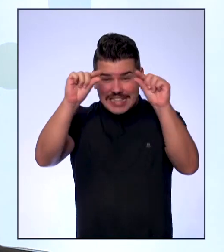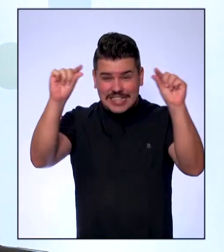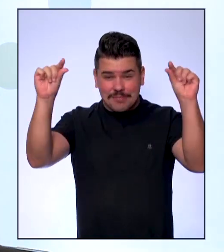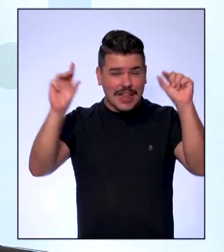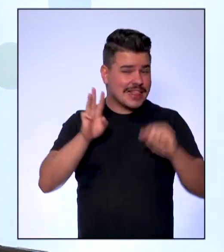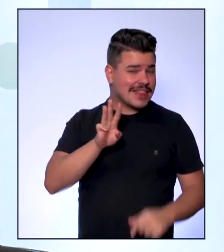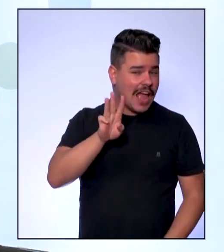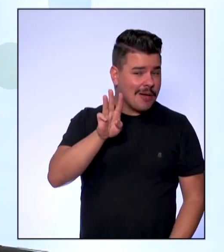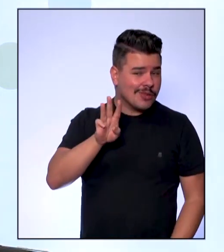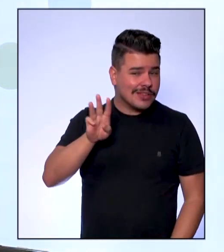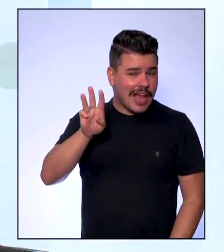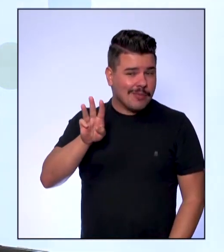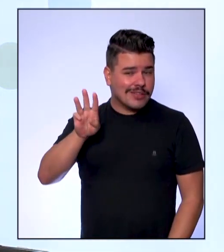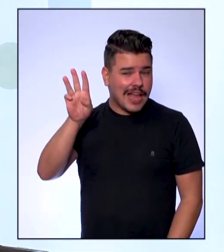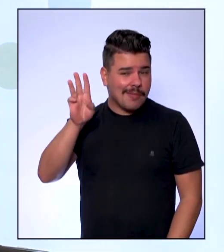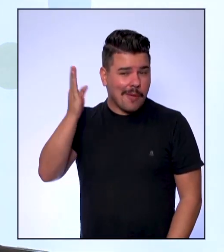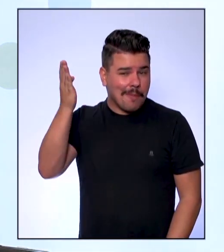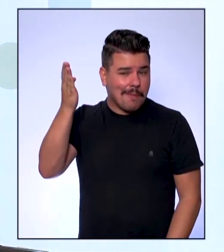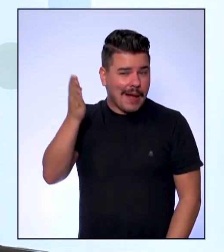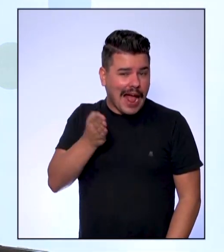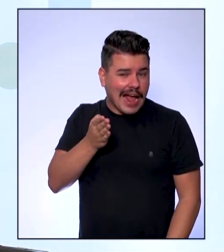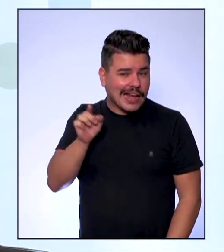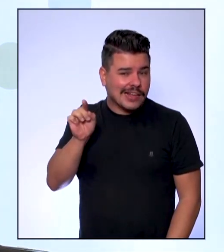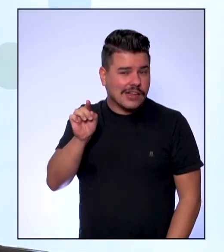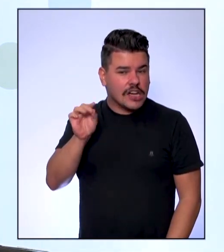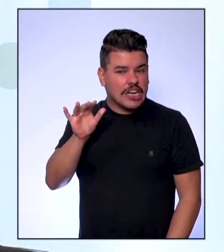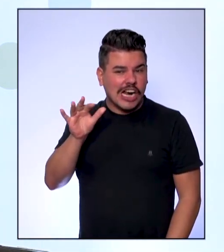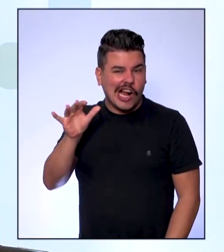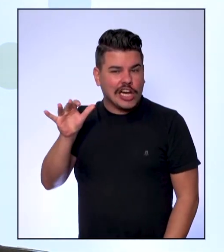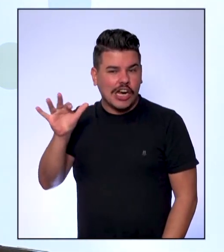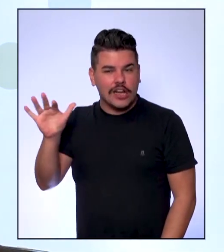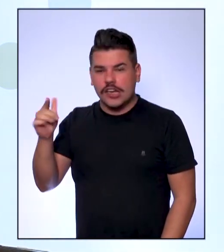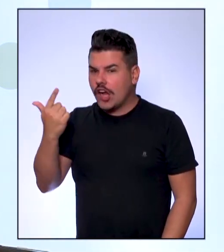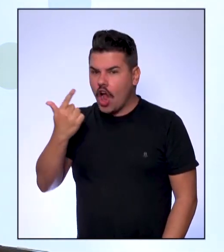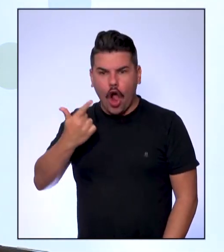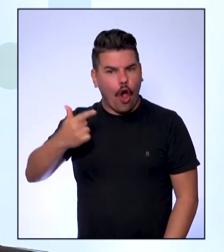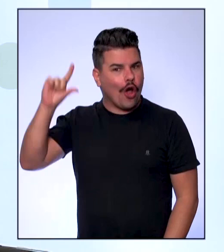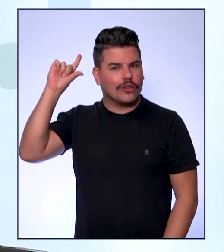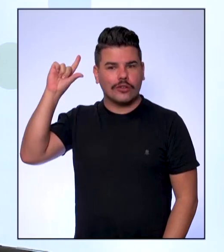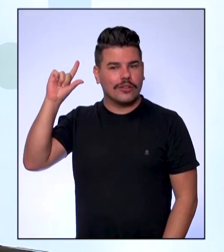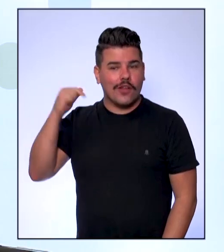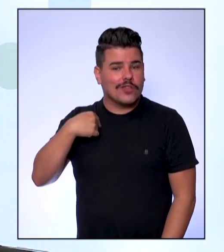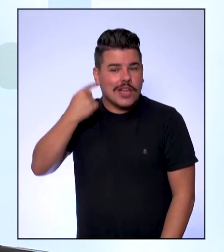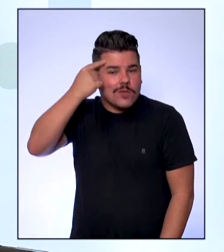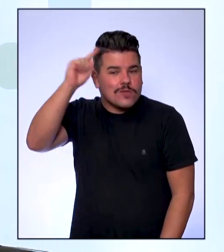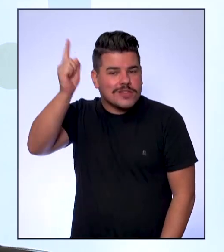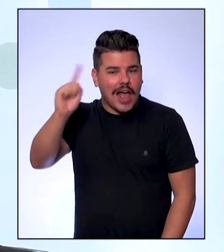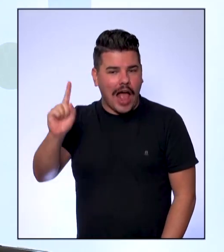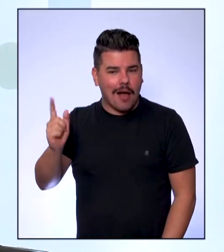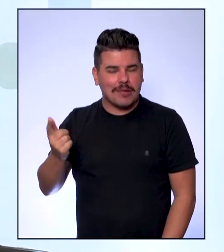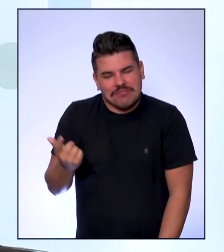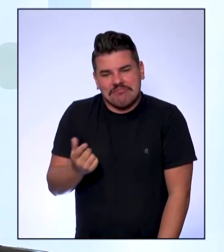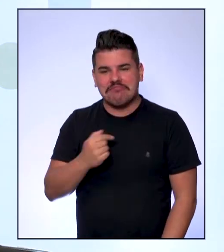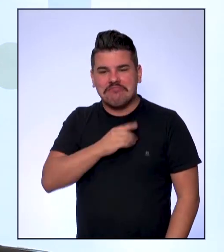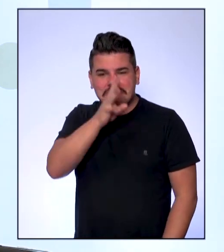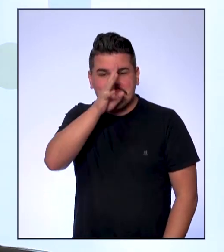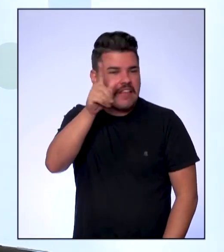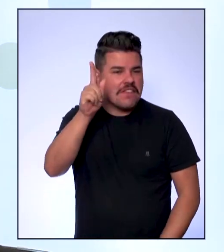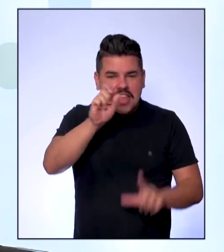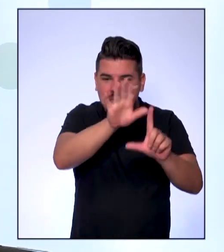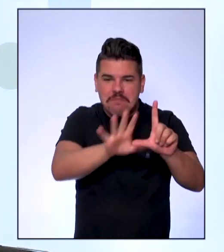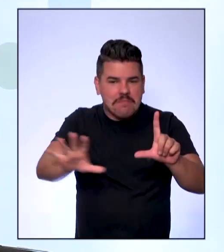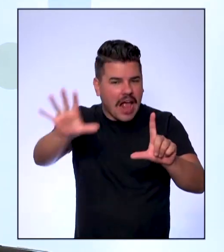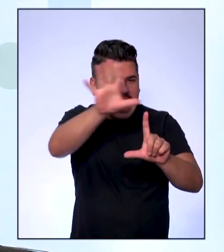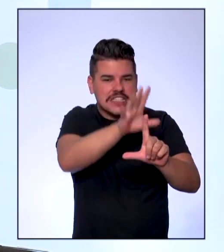de informação, naquele www, está um endereço bem diferente daquele que você sempre vai. Então, é sempre bom, quando você clica em uma notícia em algum